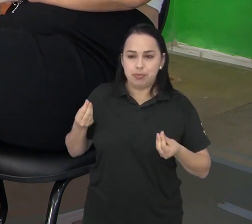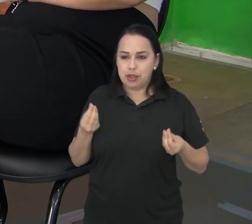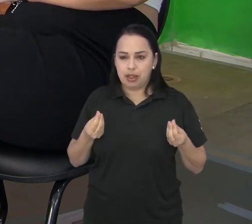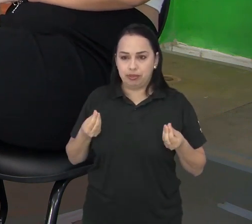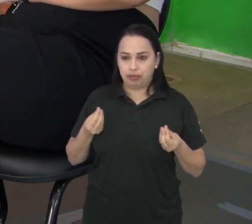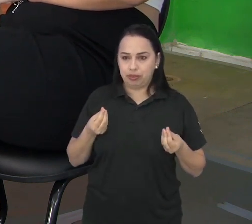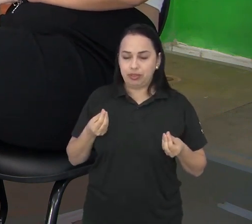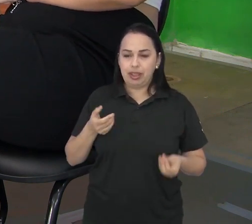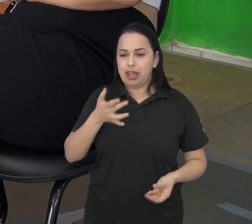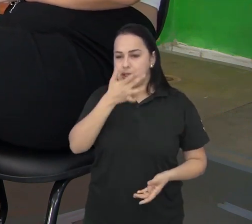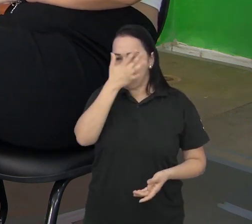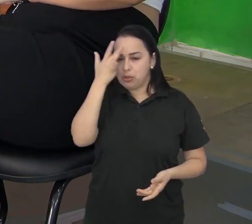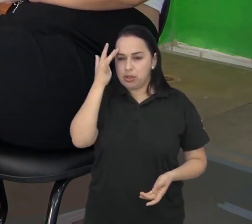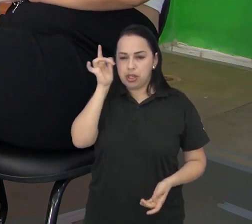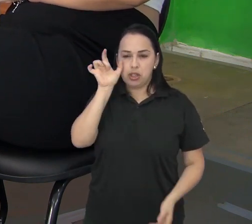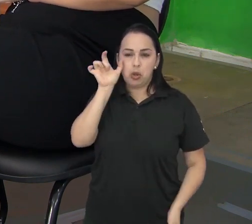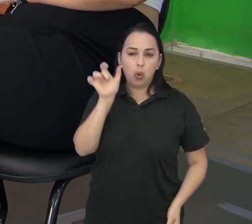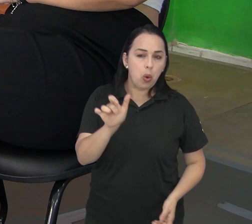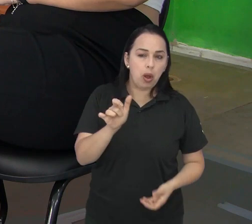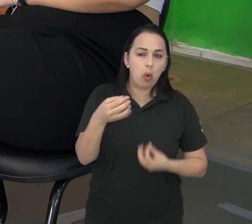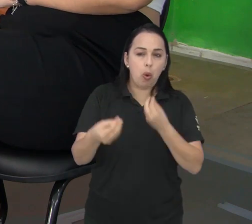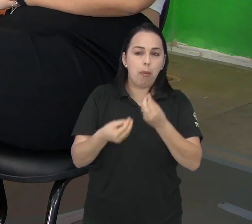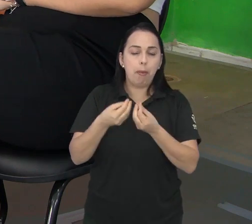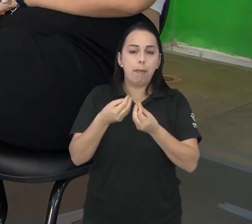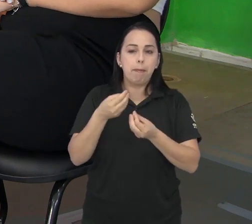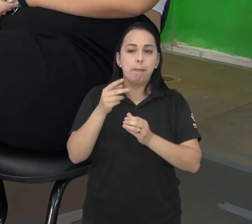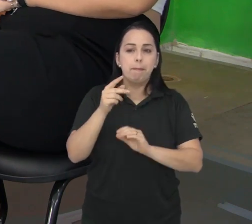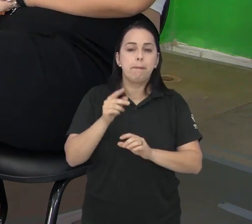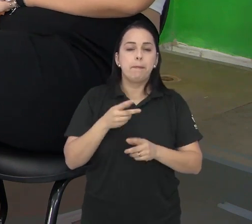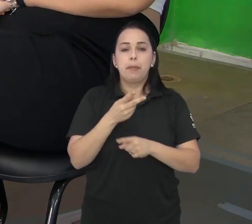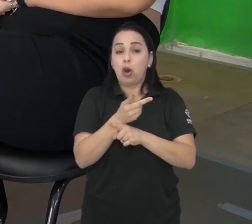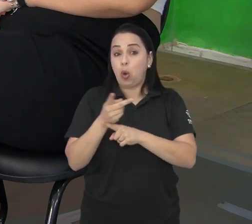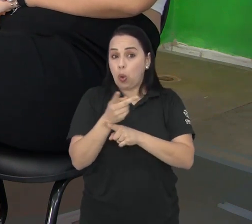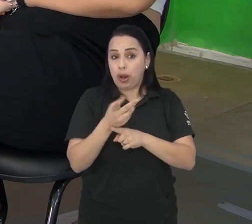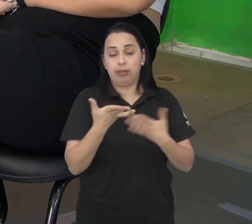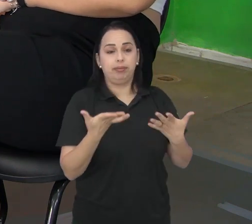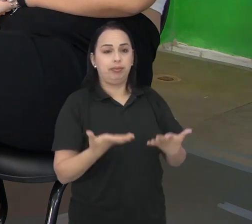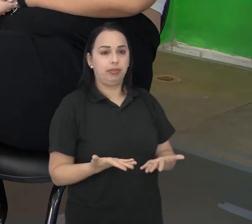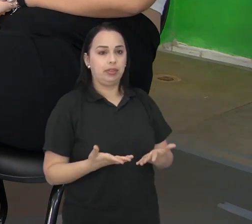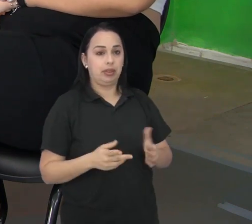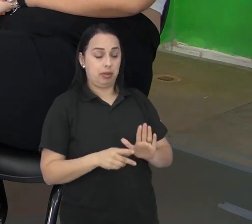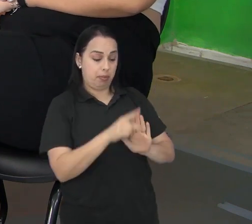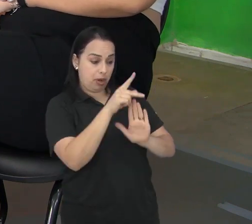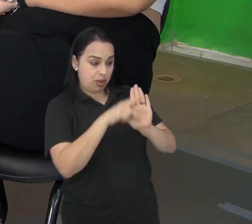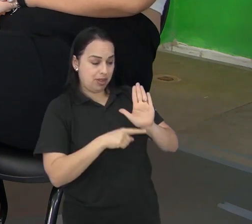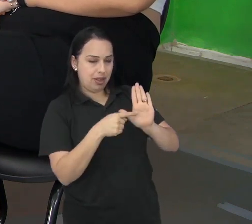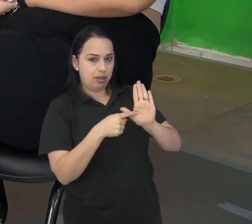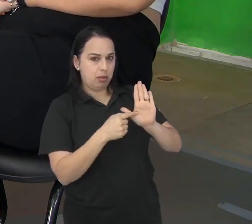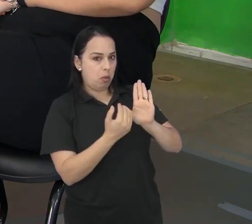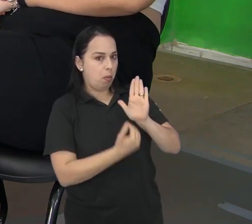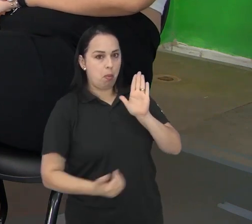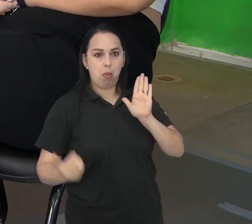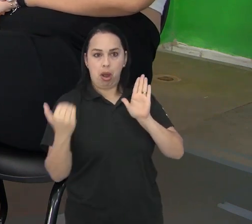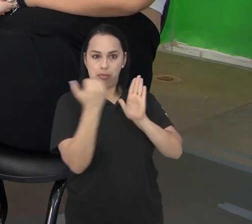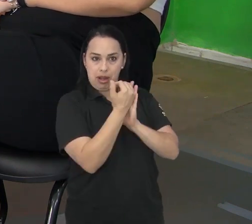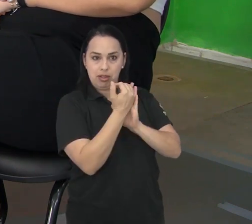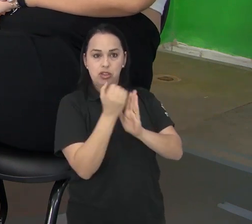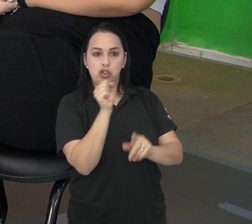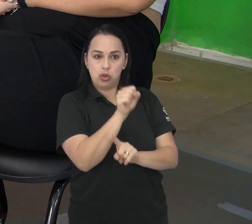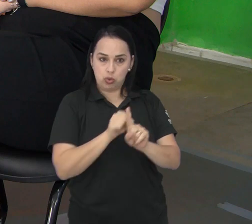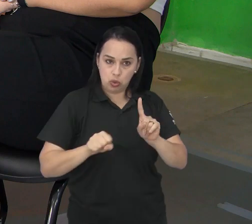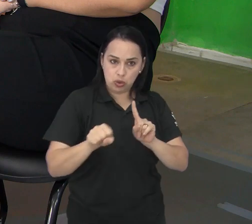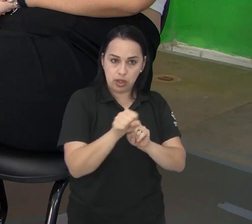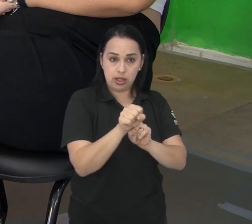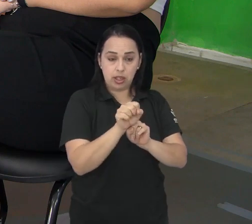que alguém que está interessado procurar... O Projeto Guri é considerado o maior projeto sociocultural